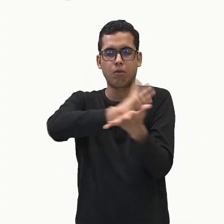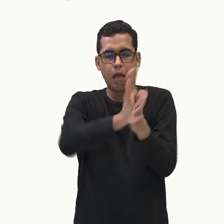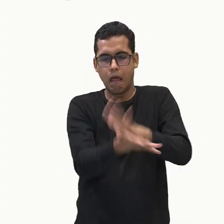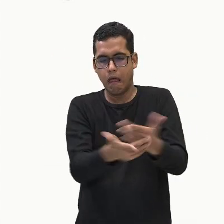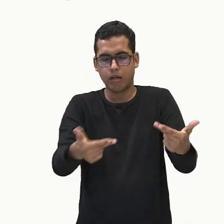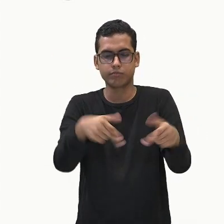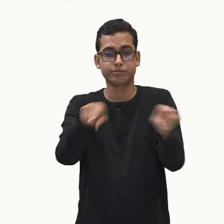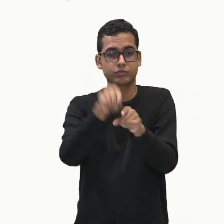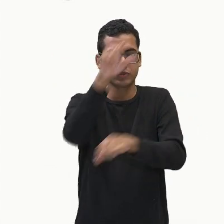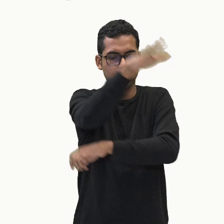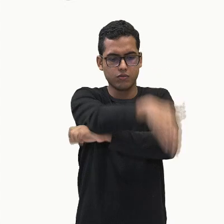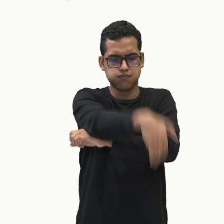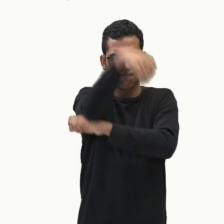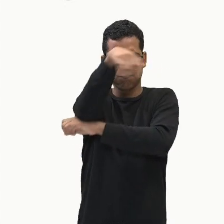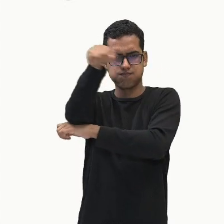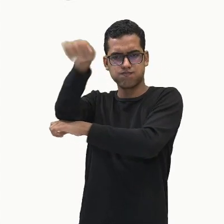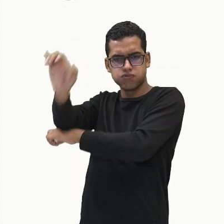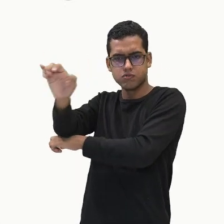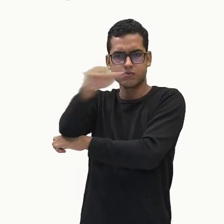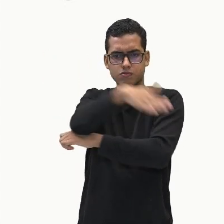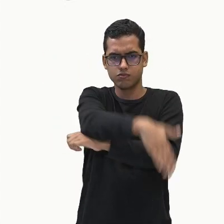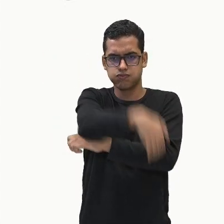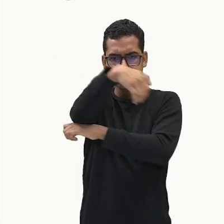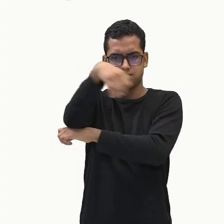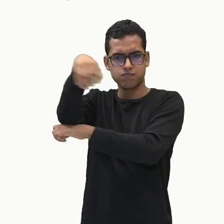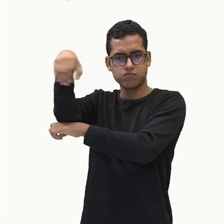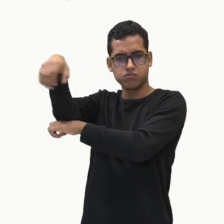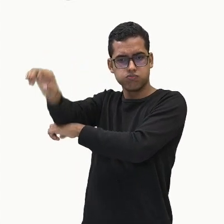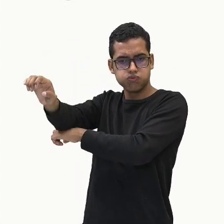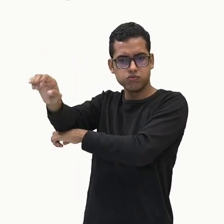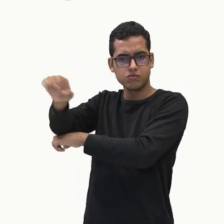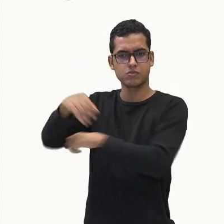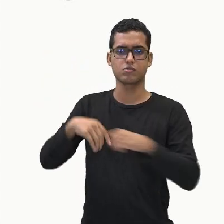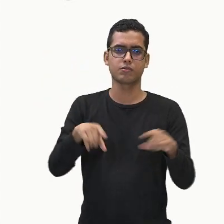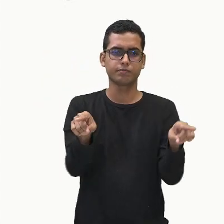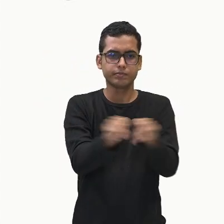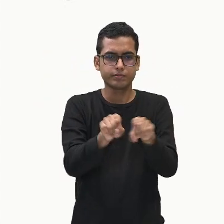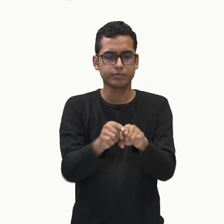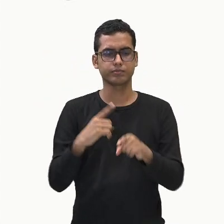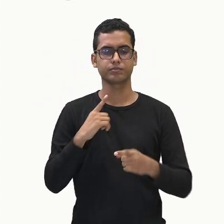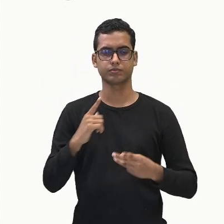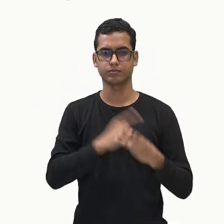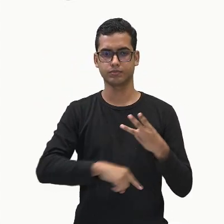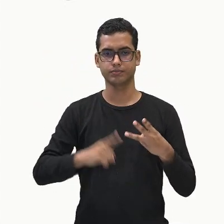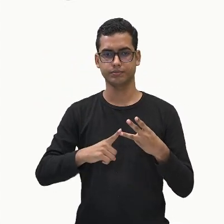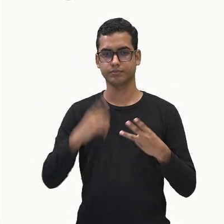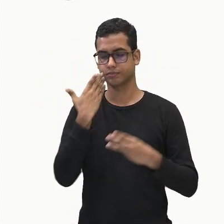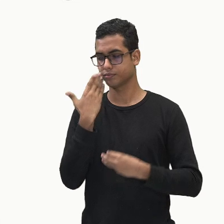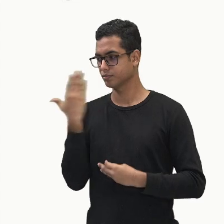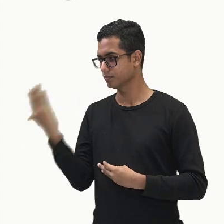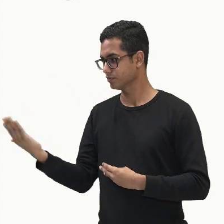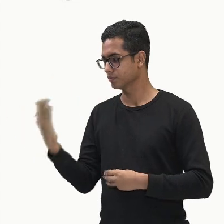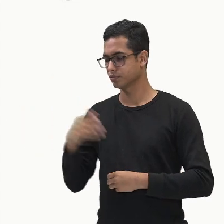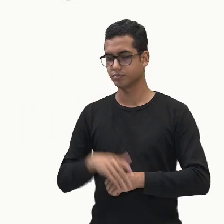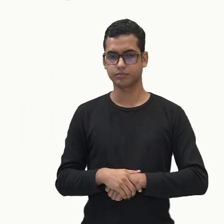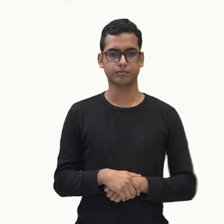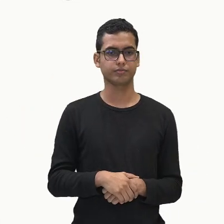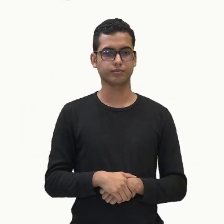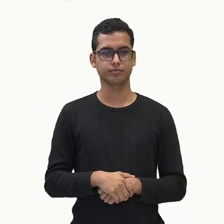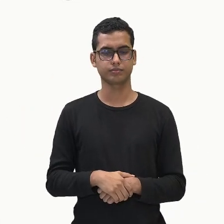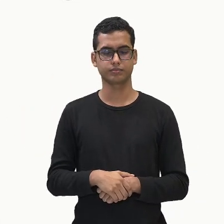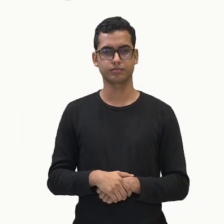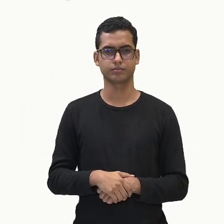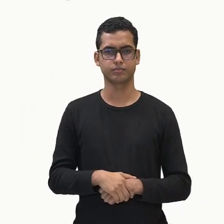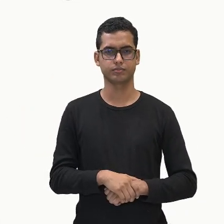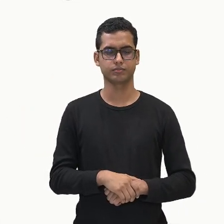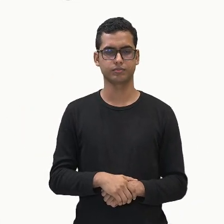El maestro de construção é a pessoa que construye casas ou edifícios e realiza